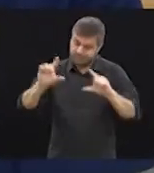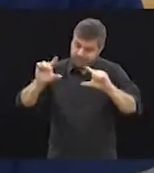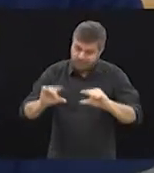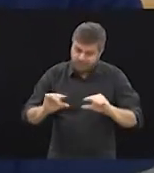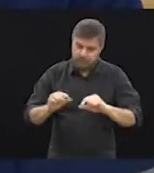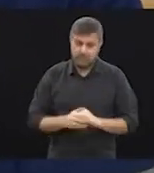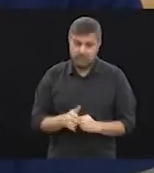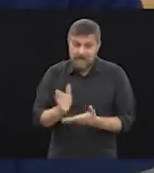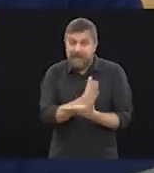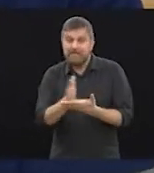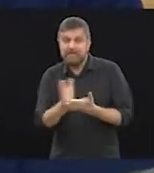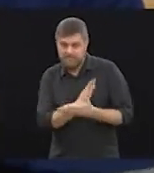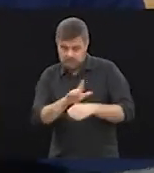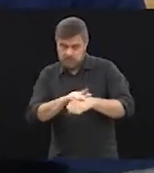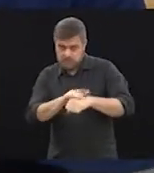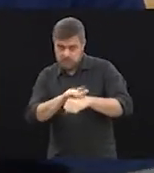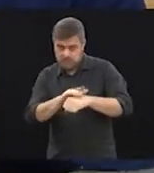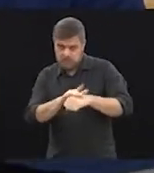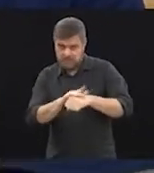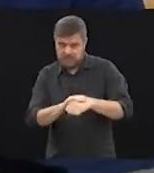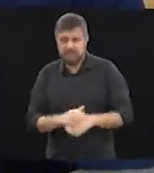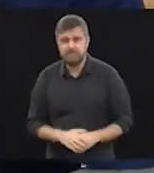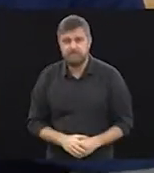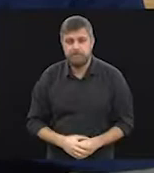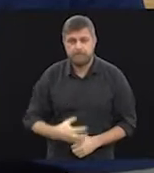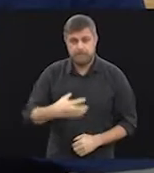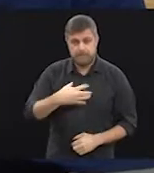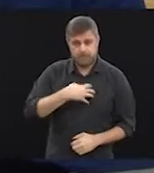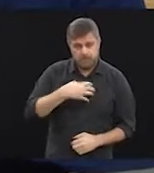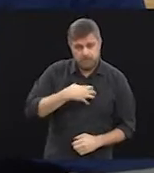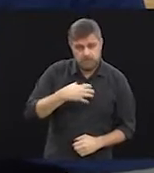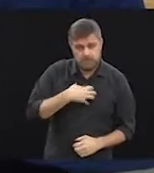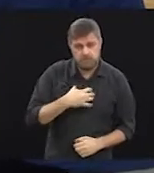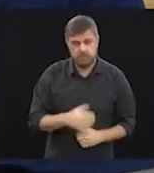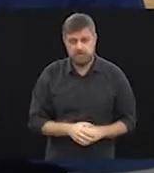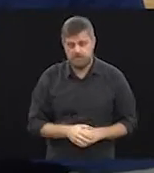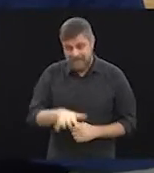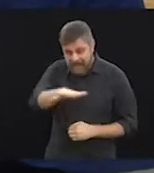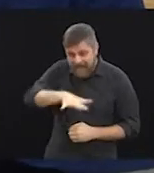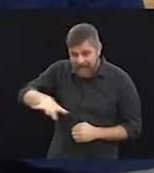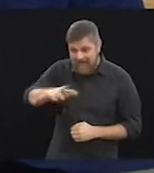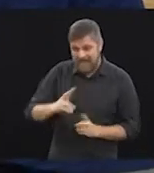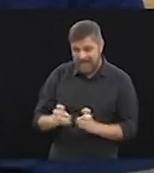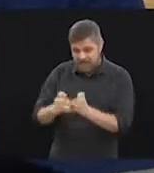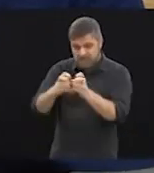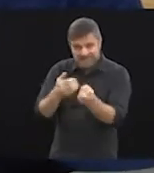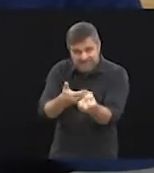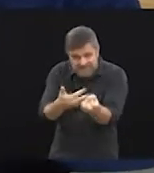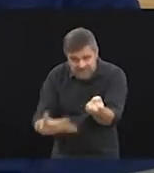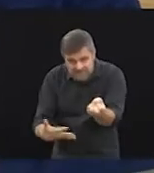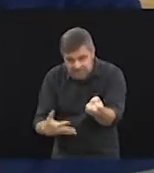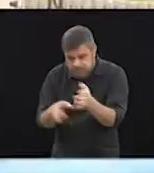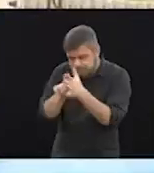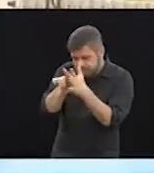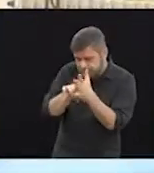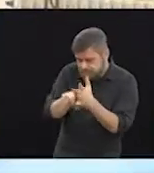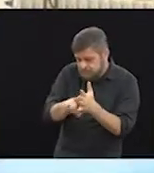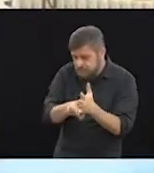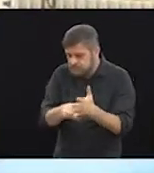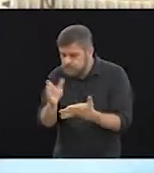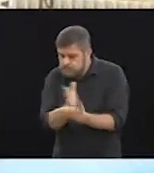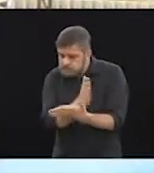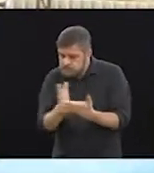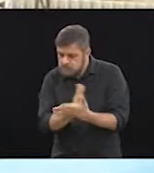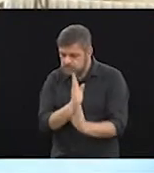do tipo de linfoma, não é? A forma com que a oncohematologia organizou a questão